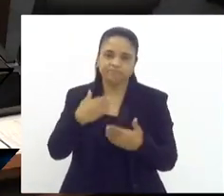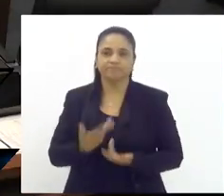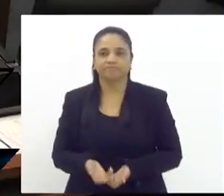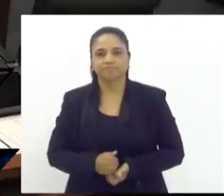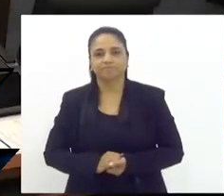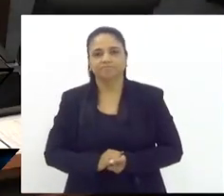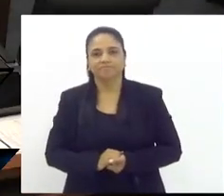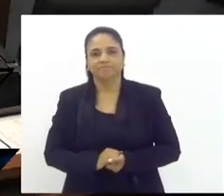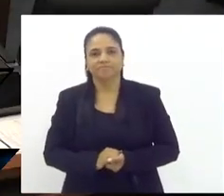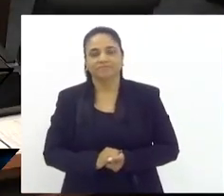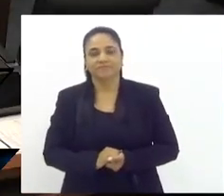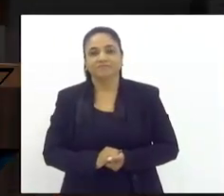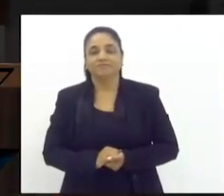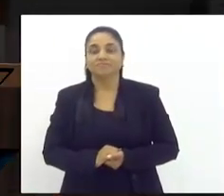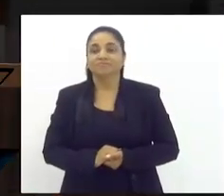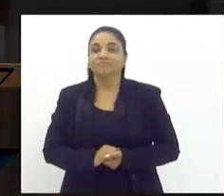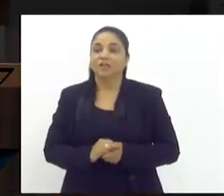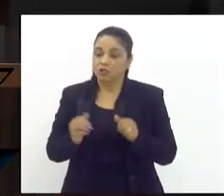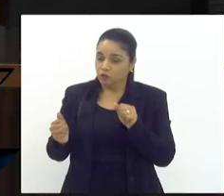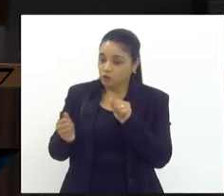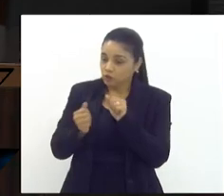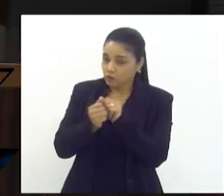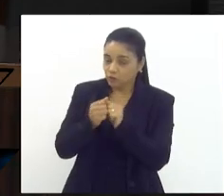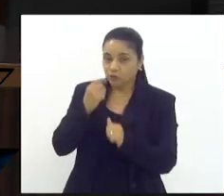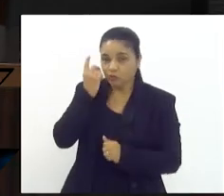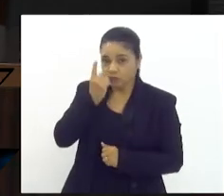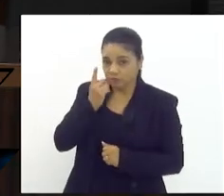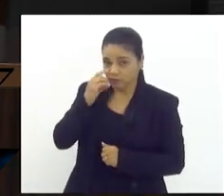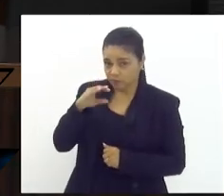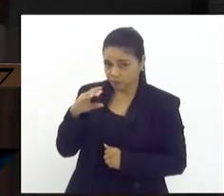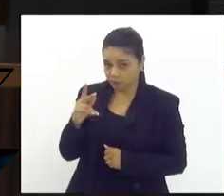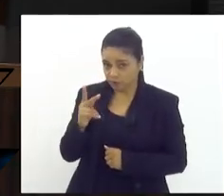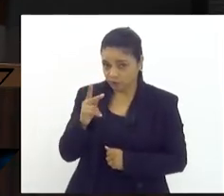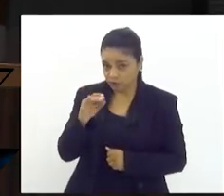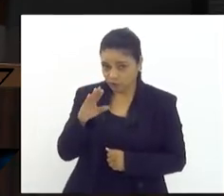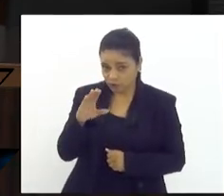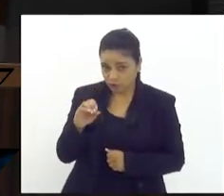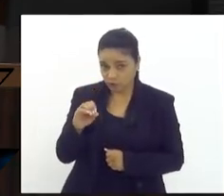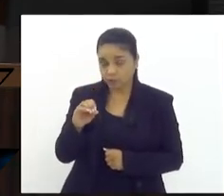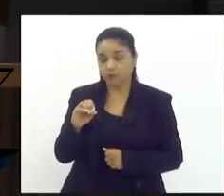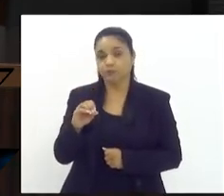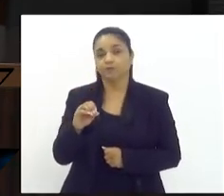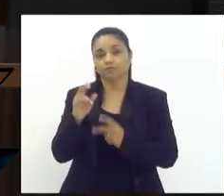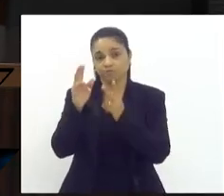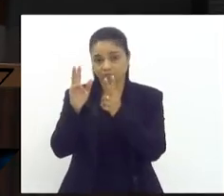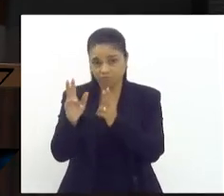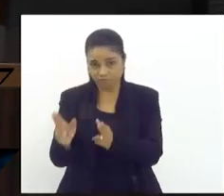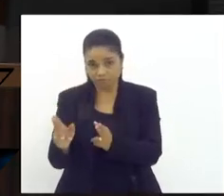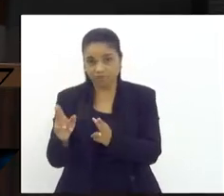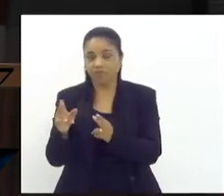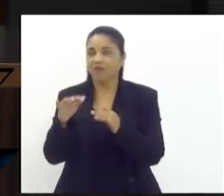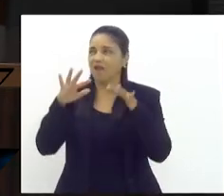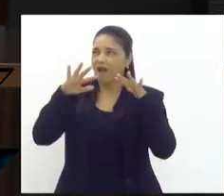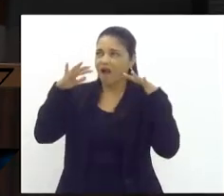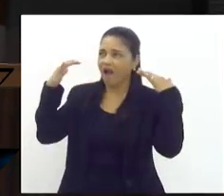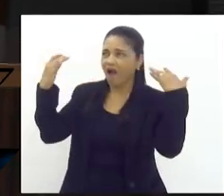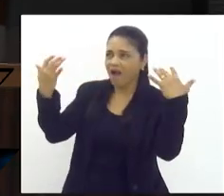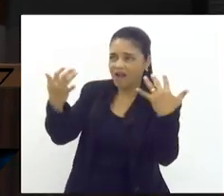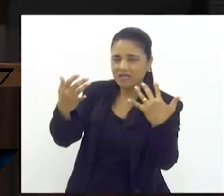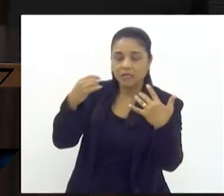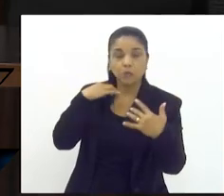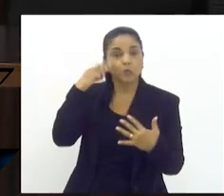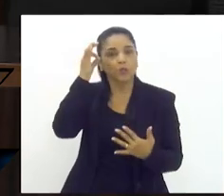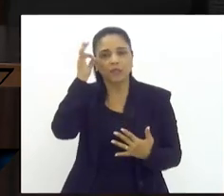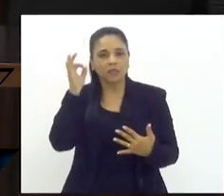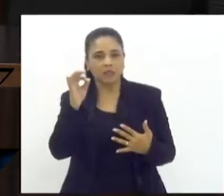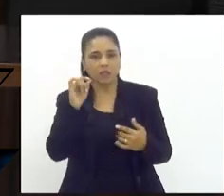fazendo o coro ao Deputado Chico Machado eu tenho certeza que a galeria não tinha entendido a